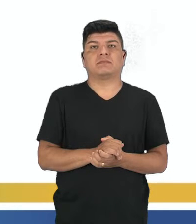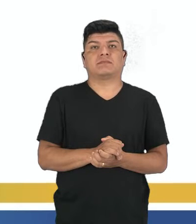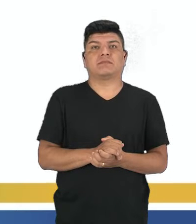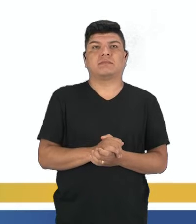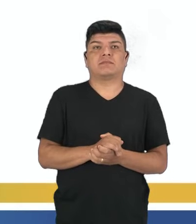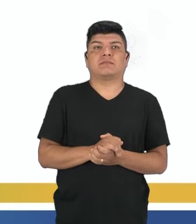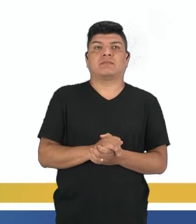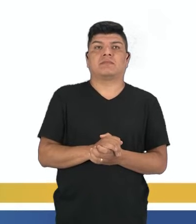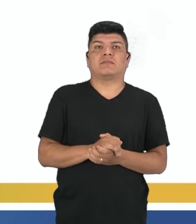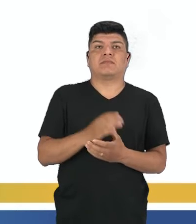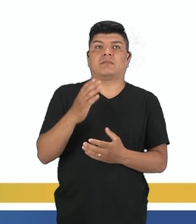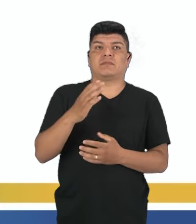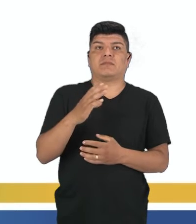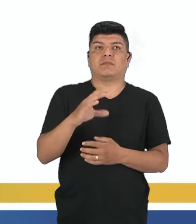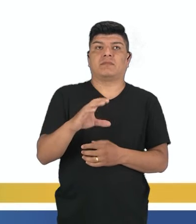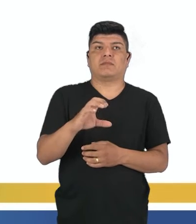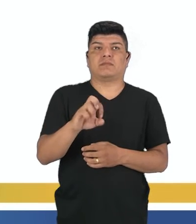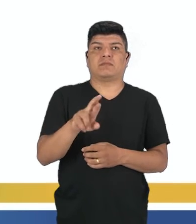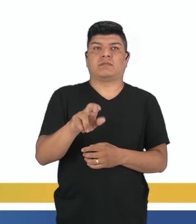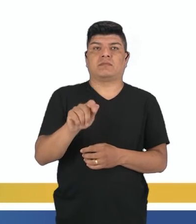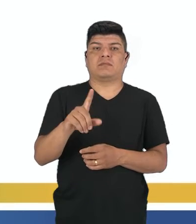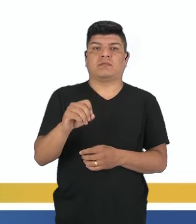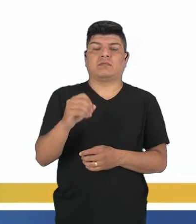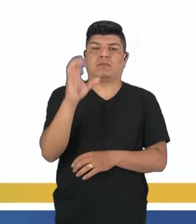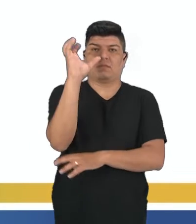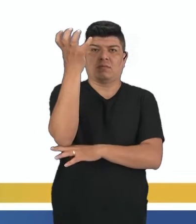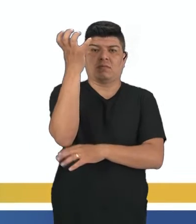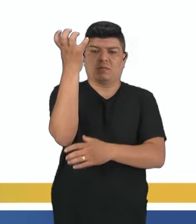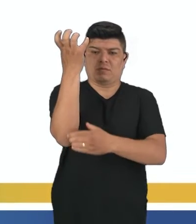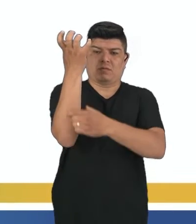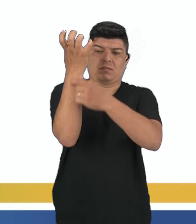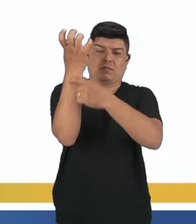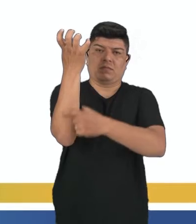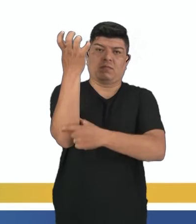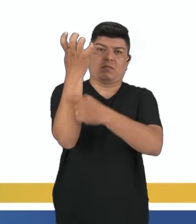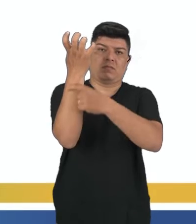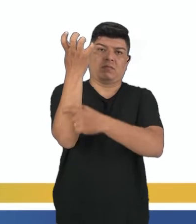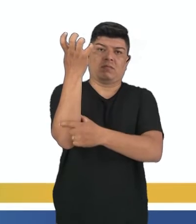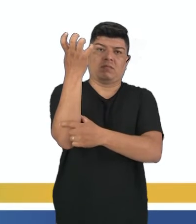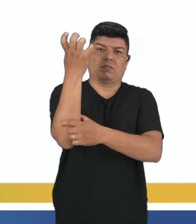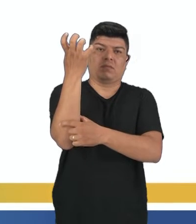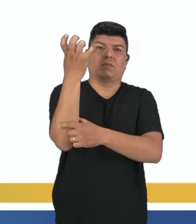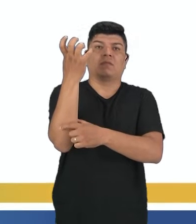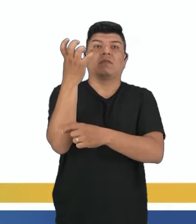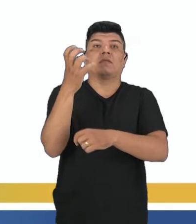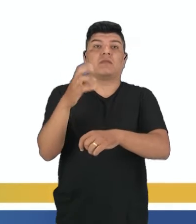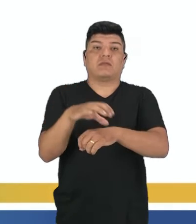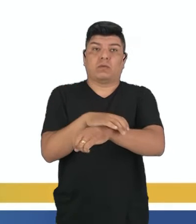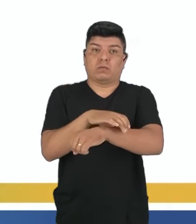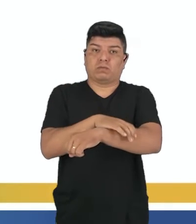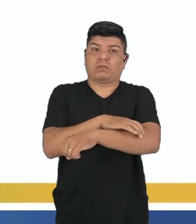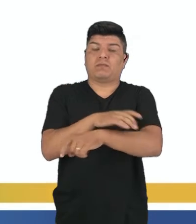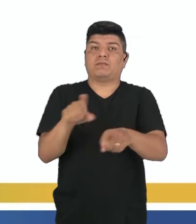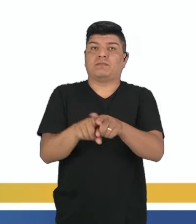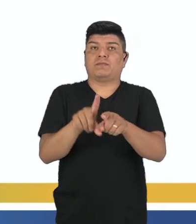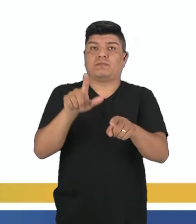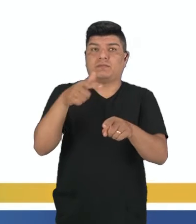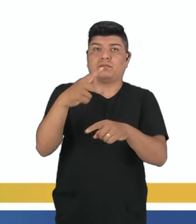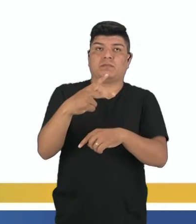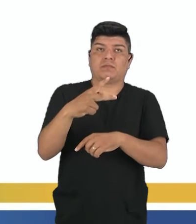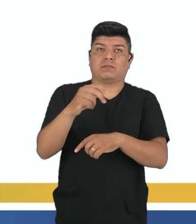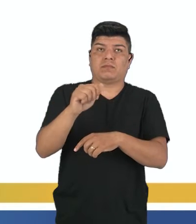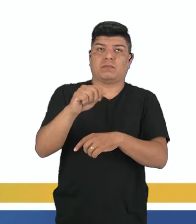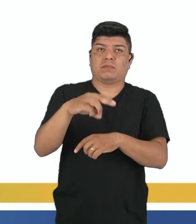Cerrado possui árvores grandes, retorcidas e com casca grossa, e já os Pampas, por exemplo, são regiões